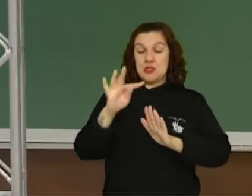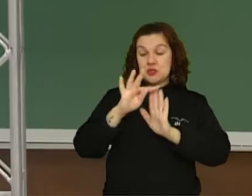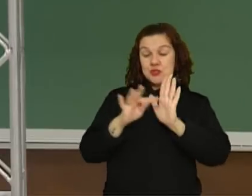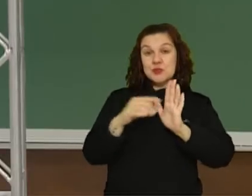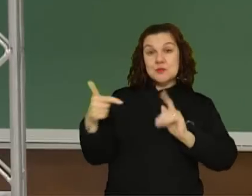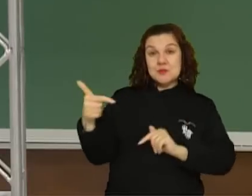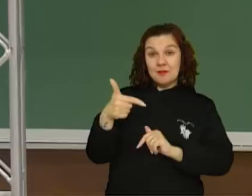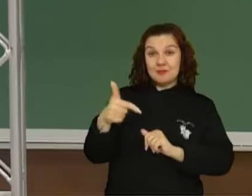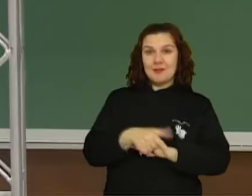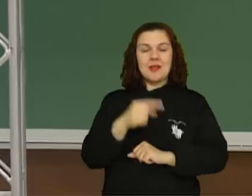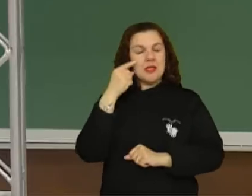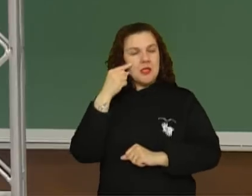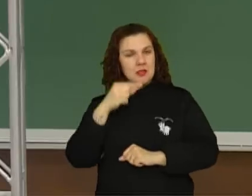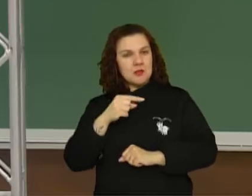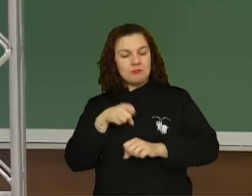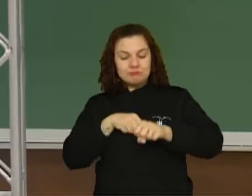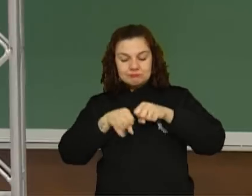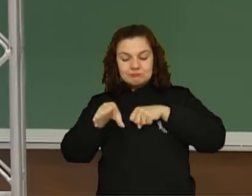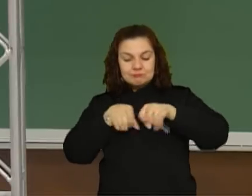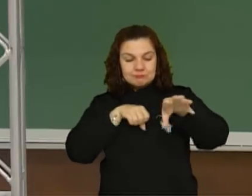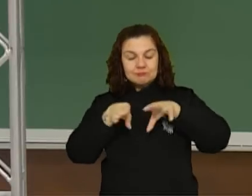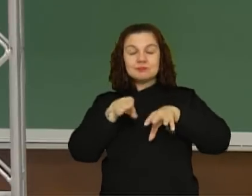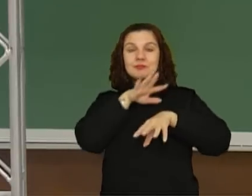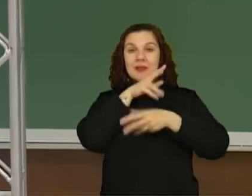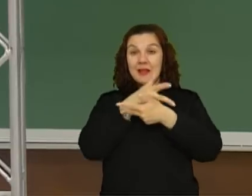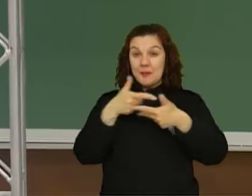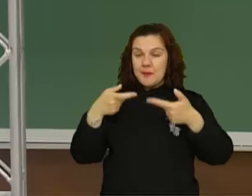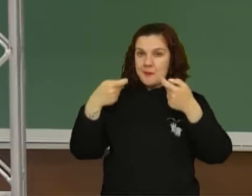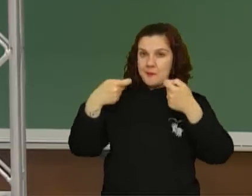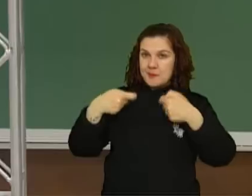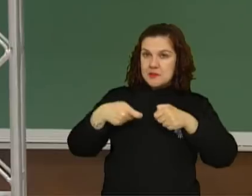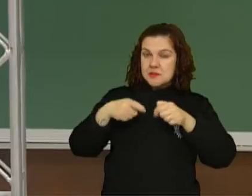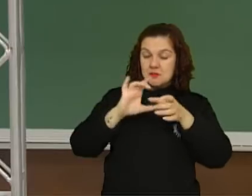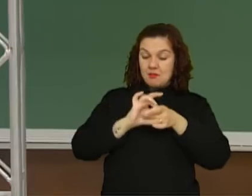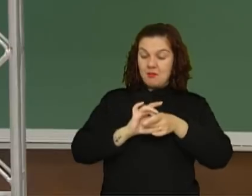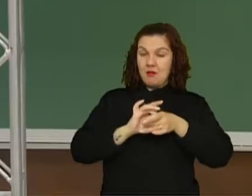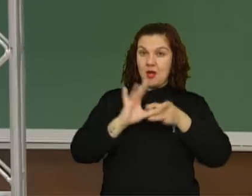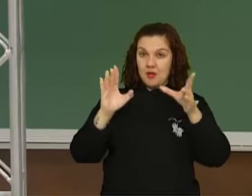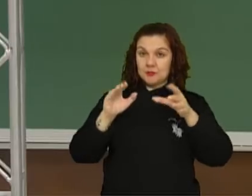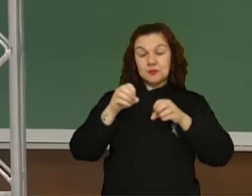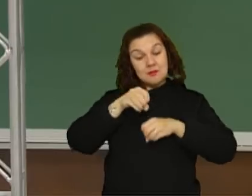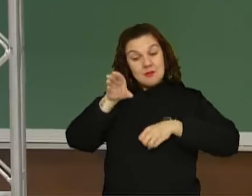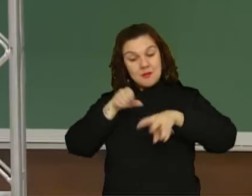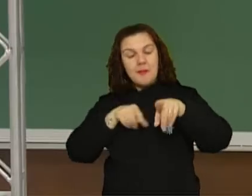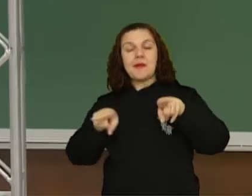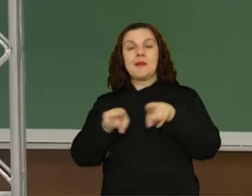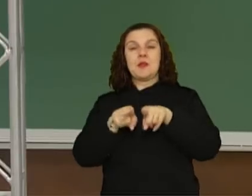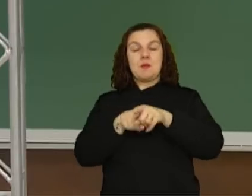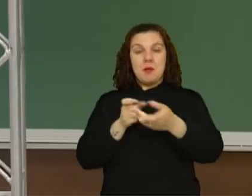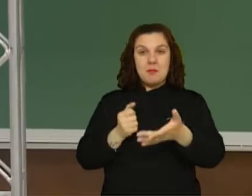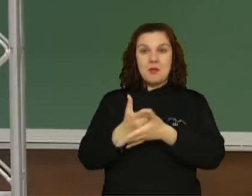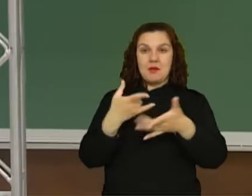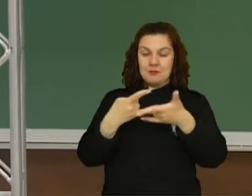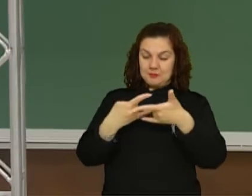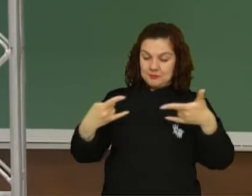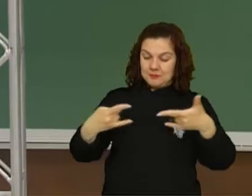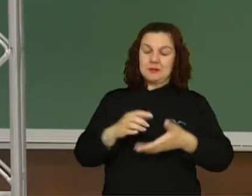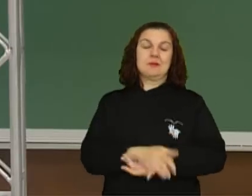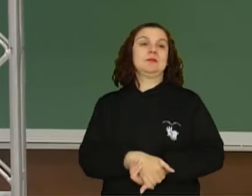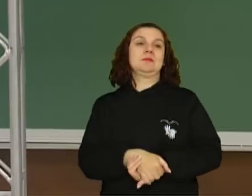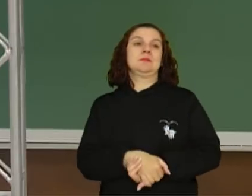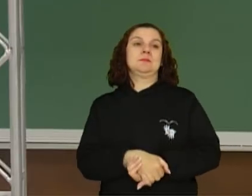auxiliar. O transporte de animais deve ser feito mediante autorização de transporte e pagamento de